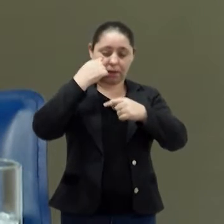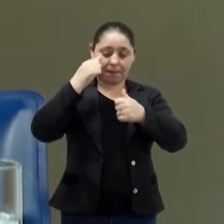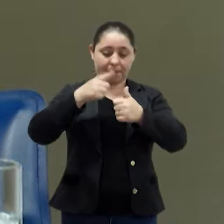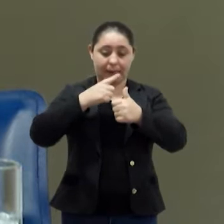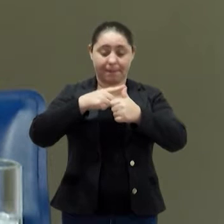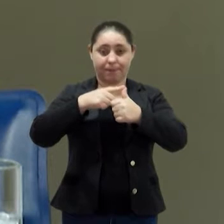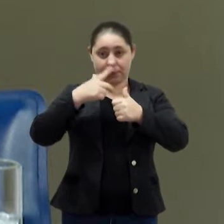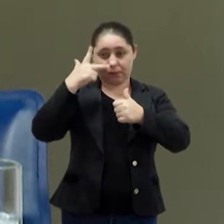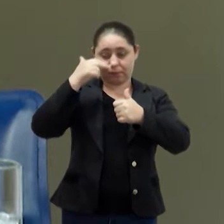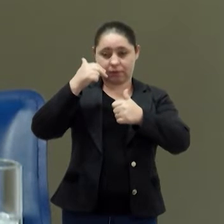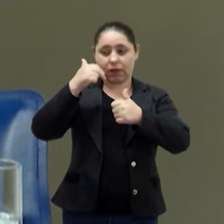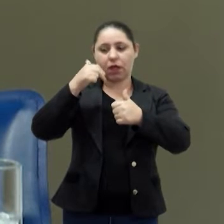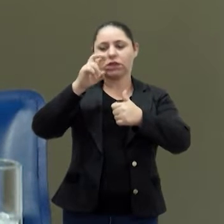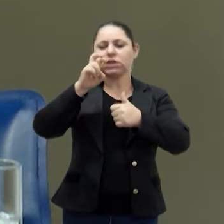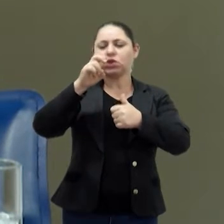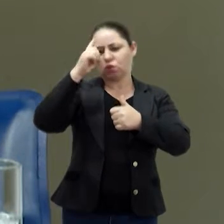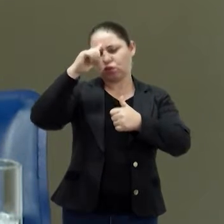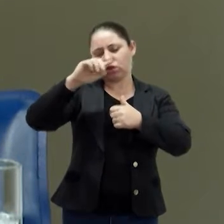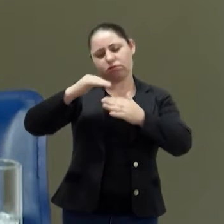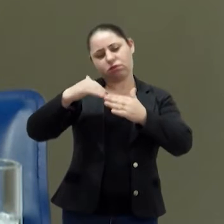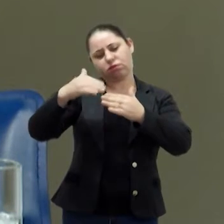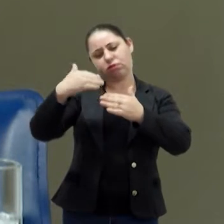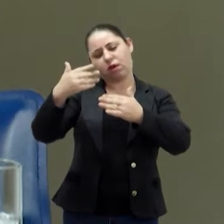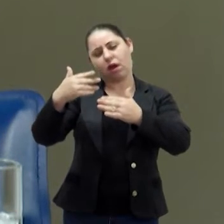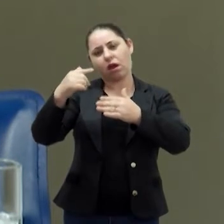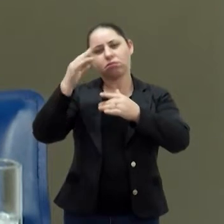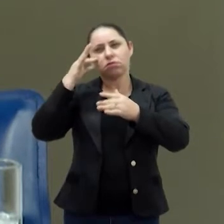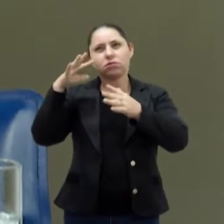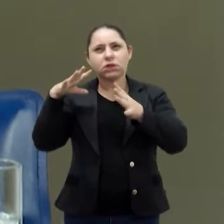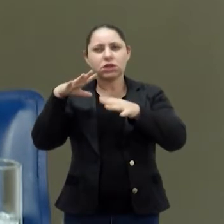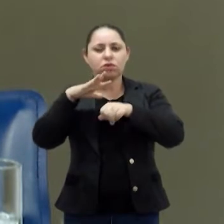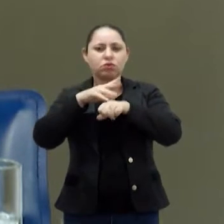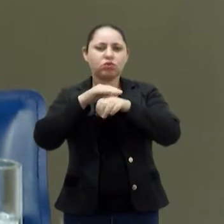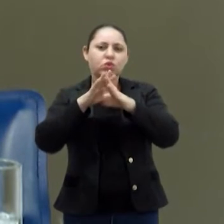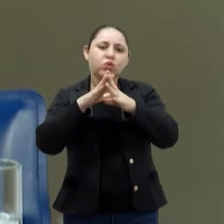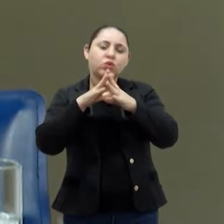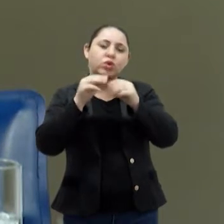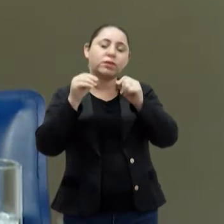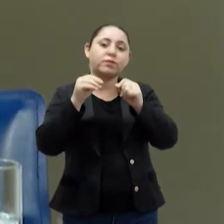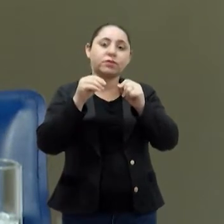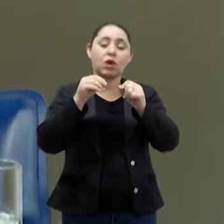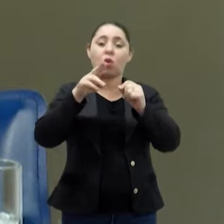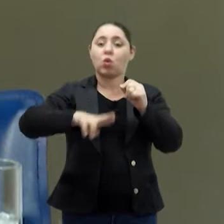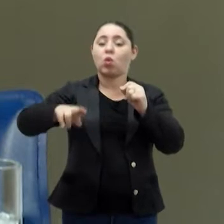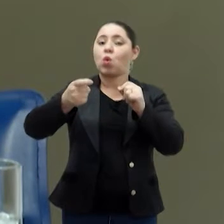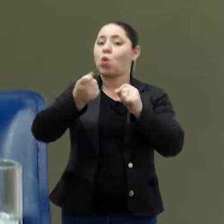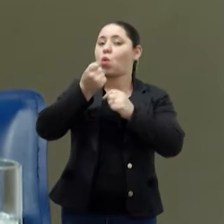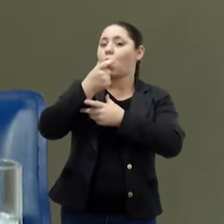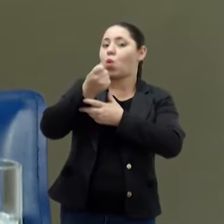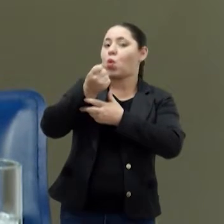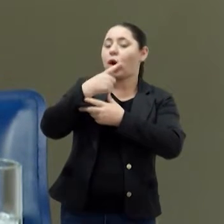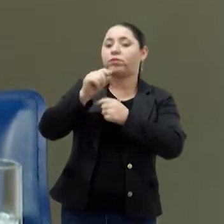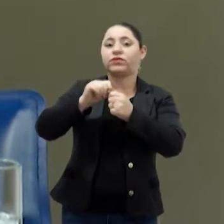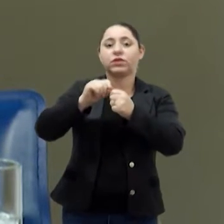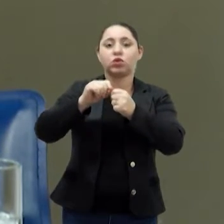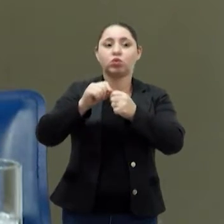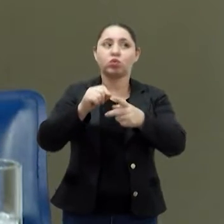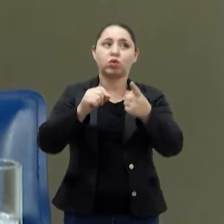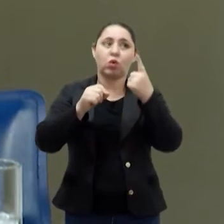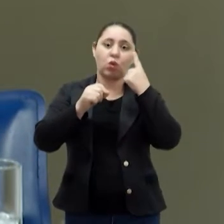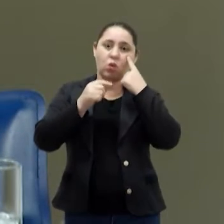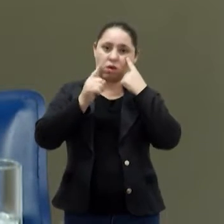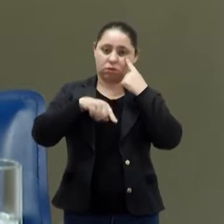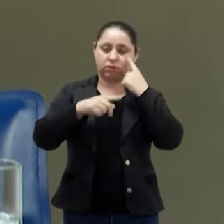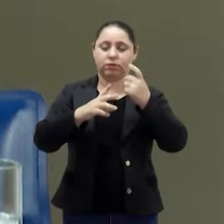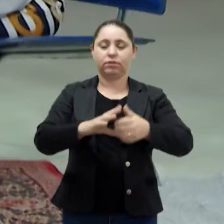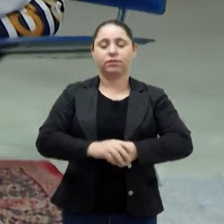olho e outro, para que haja já um processo de cicatrização do primeiro olho, uso de anti-inflamatórios para fazer o segundo